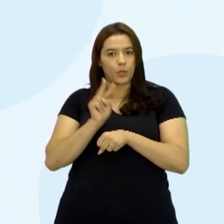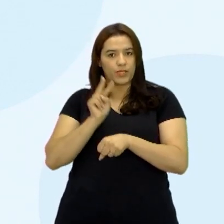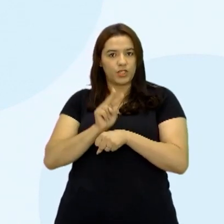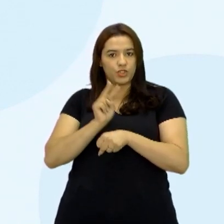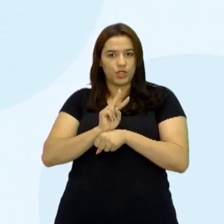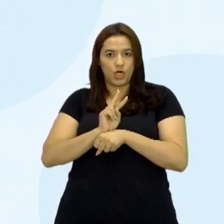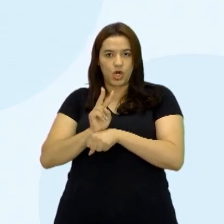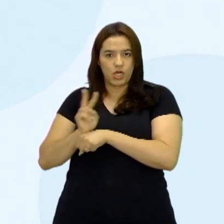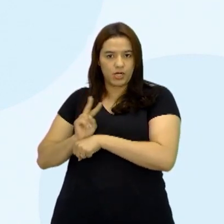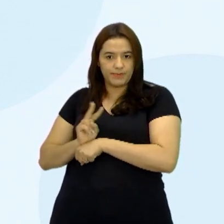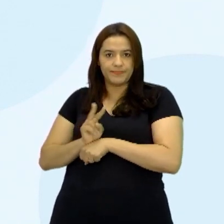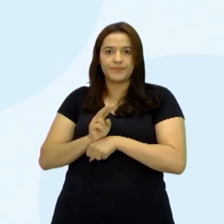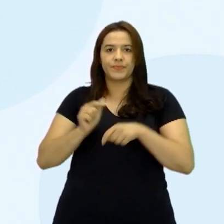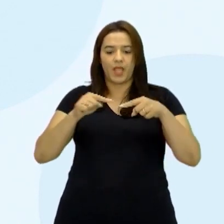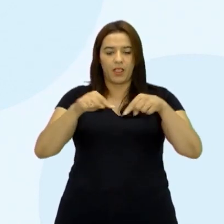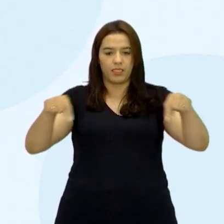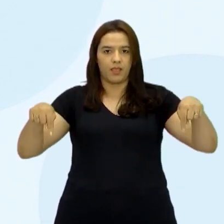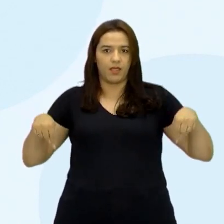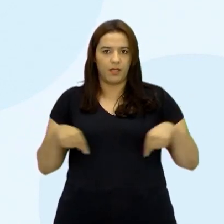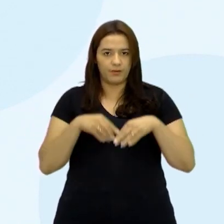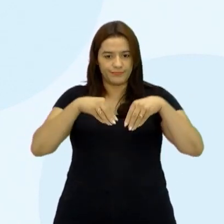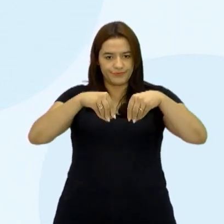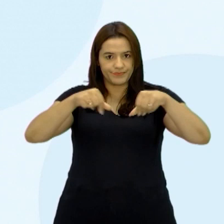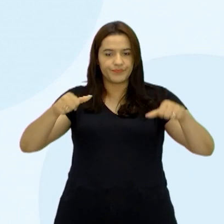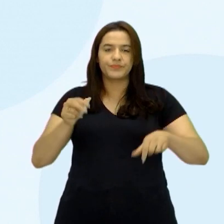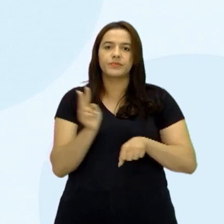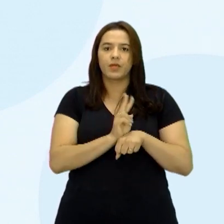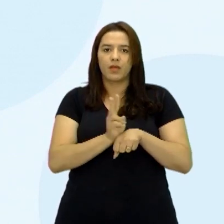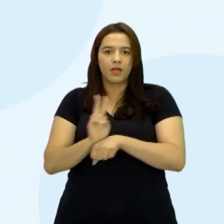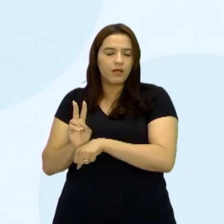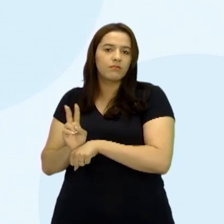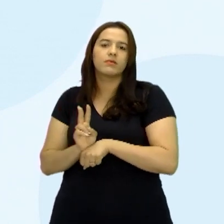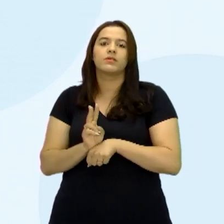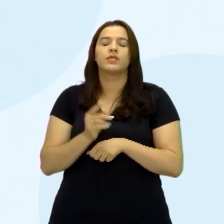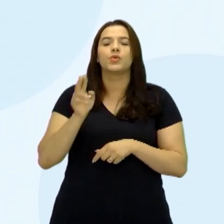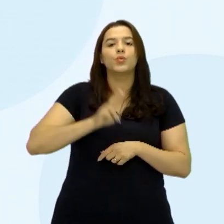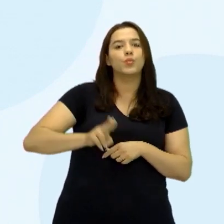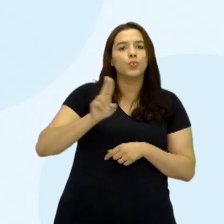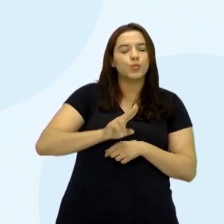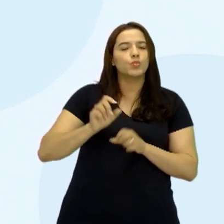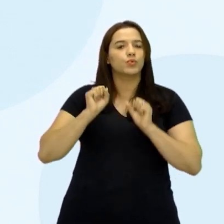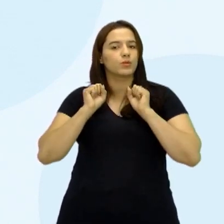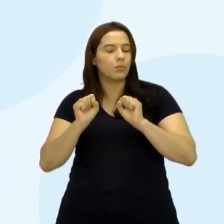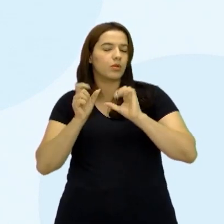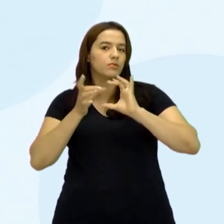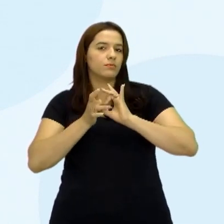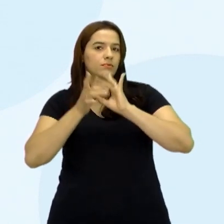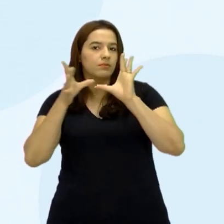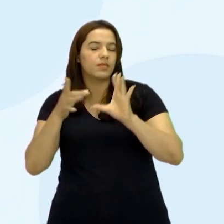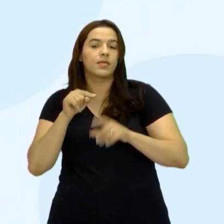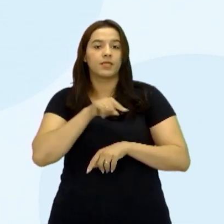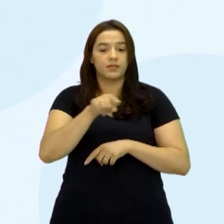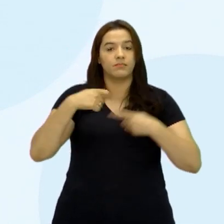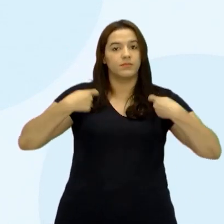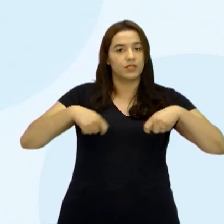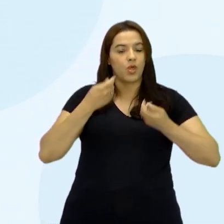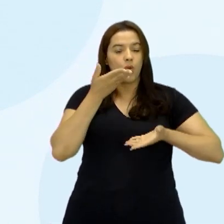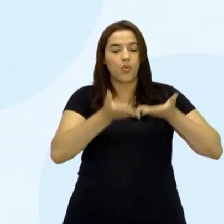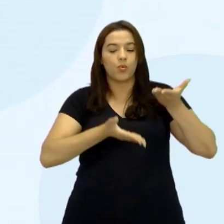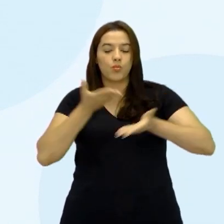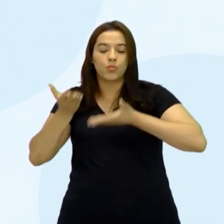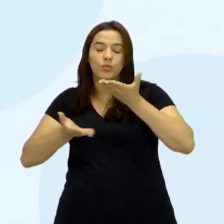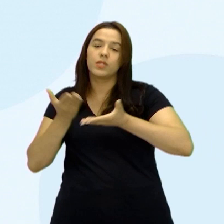e usos permitidos. Quanto à forma de proteção e usos permitidos, né, eles precisam ter maiores cuidados aí pela